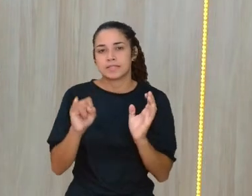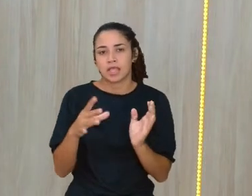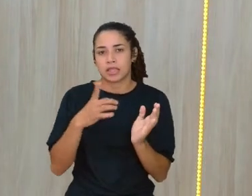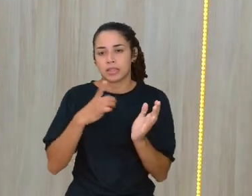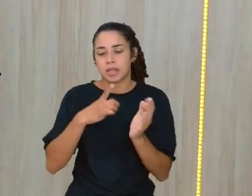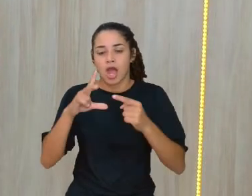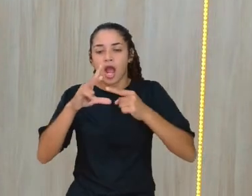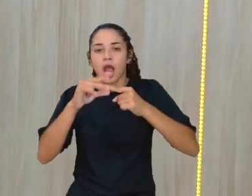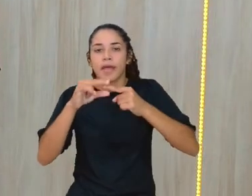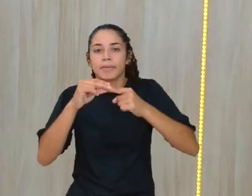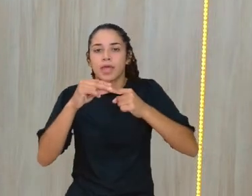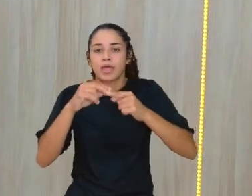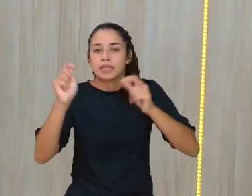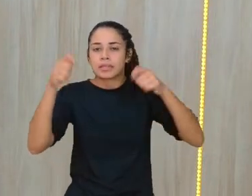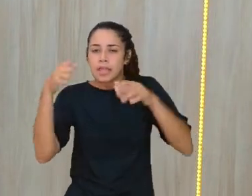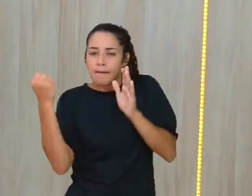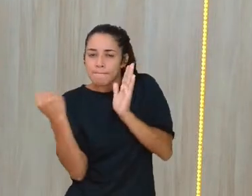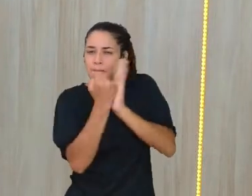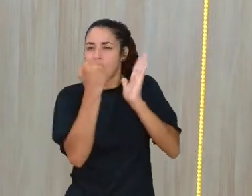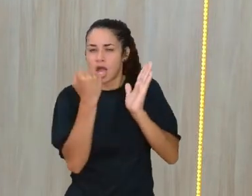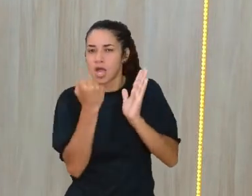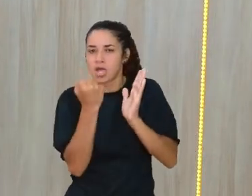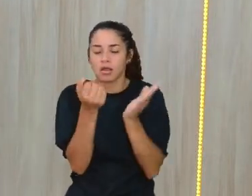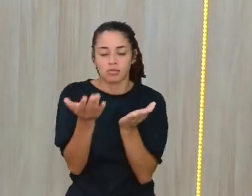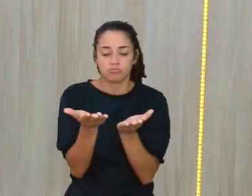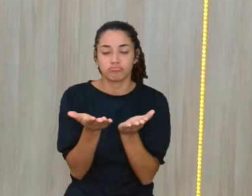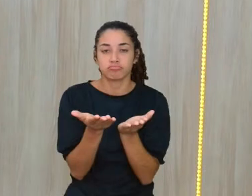uma caneta que marcasse o outro